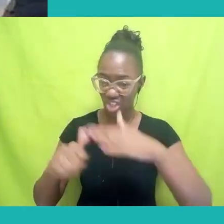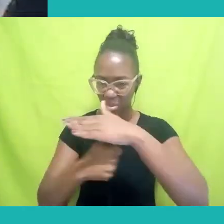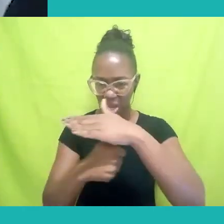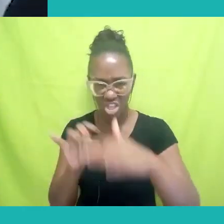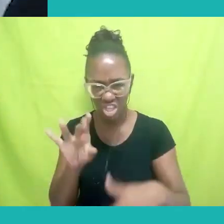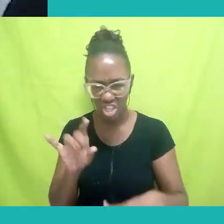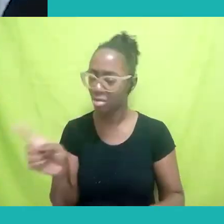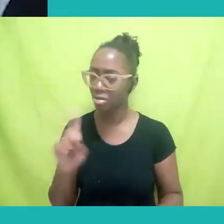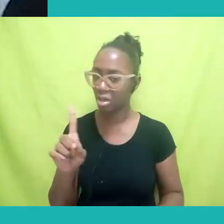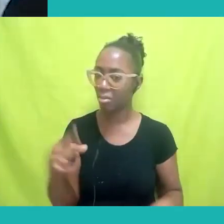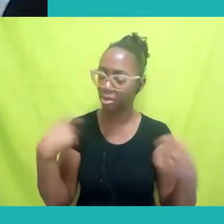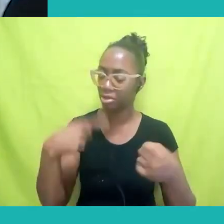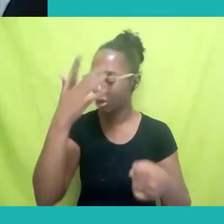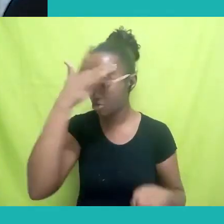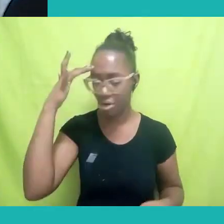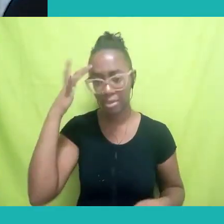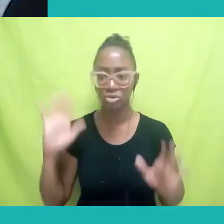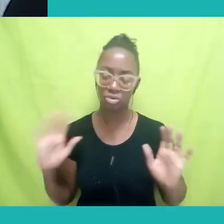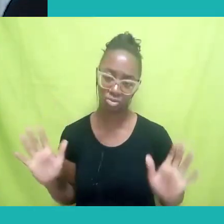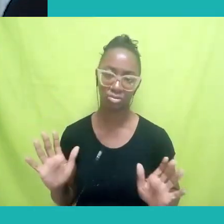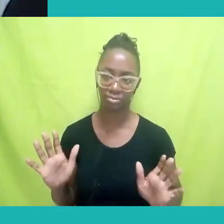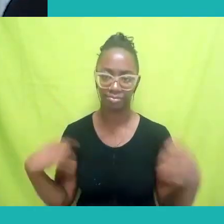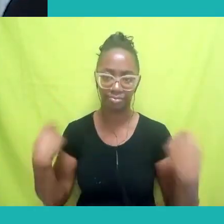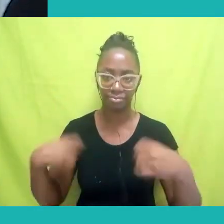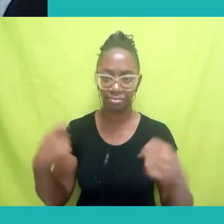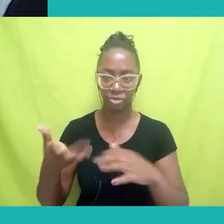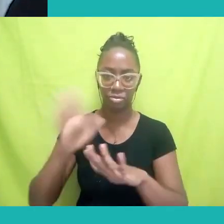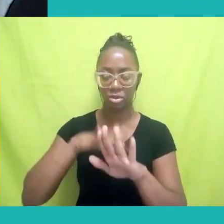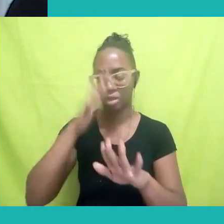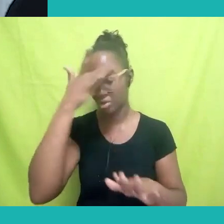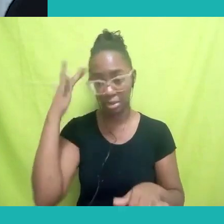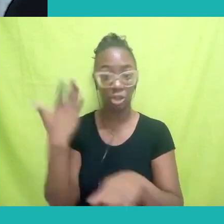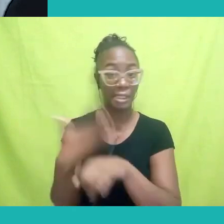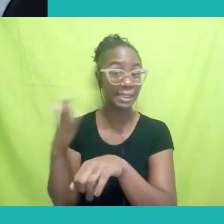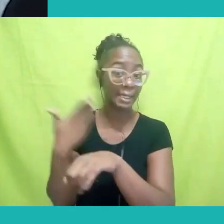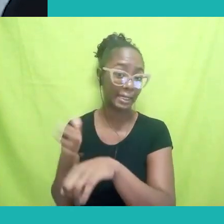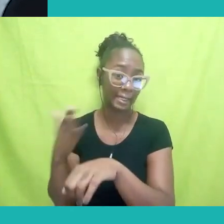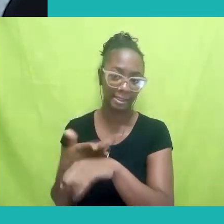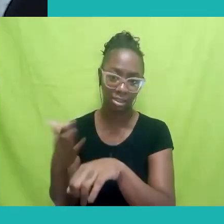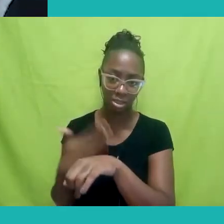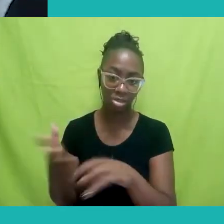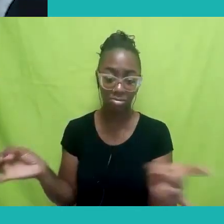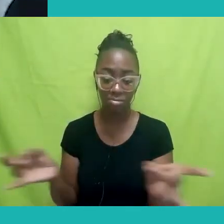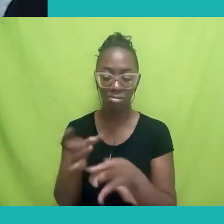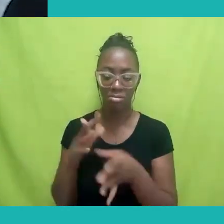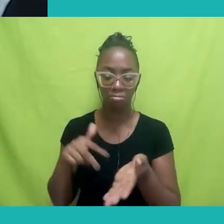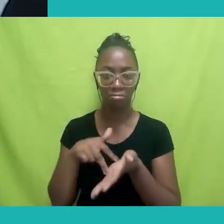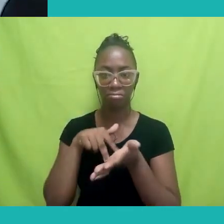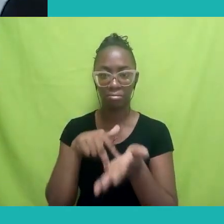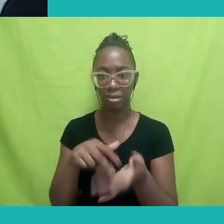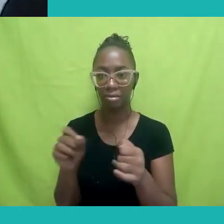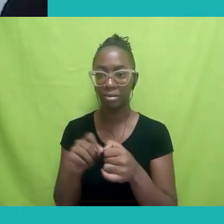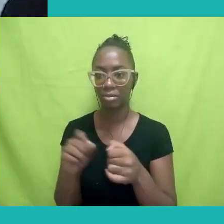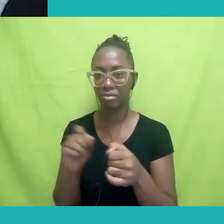não navega, o míssil não é disparado, se não tiver alguém treinado e pronto para